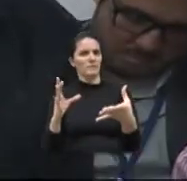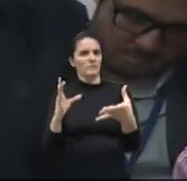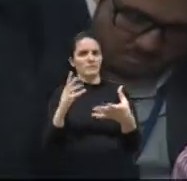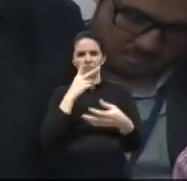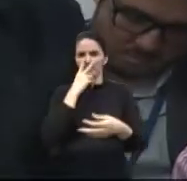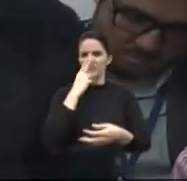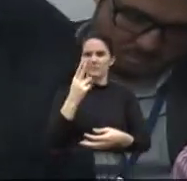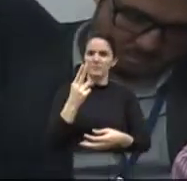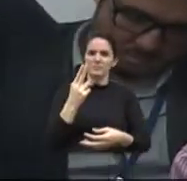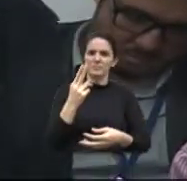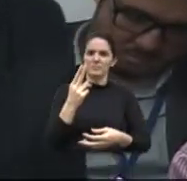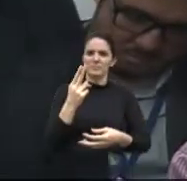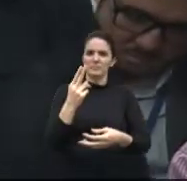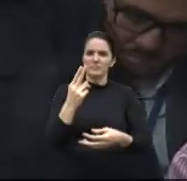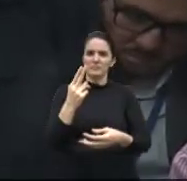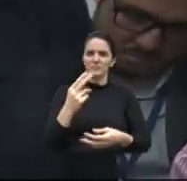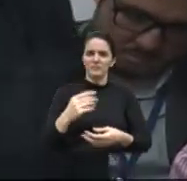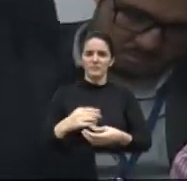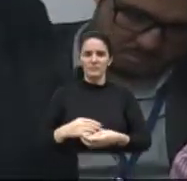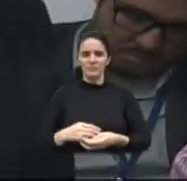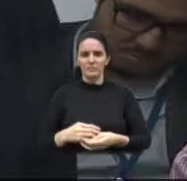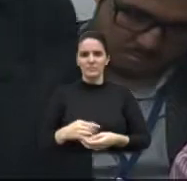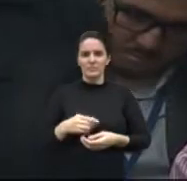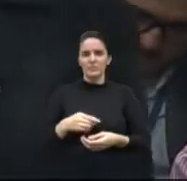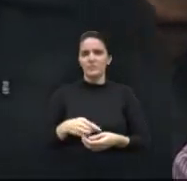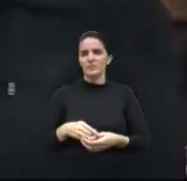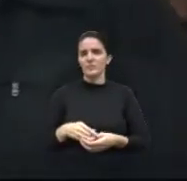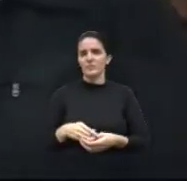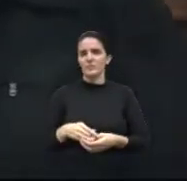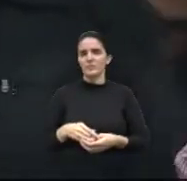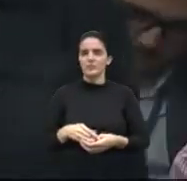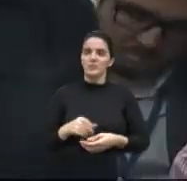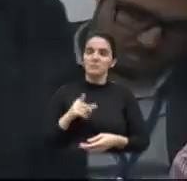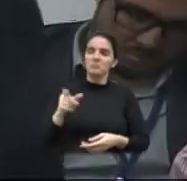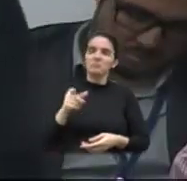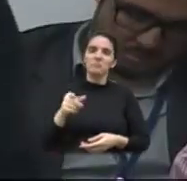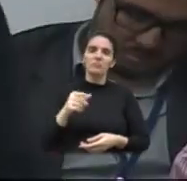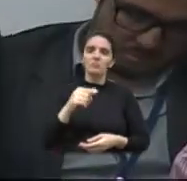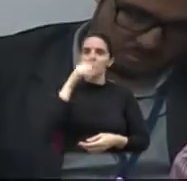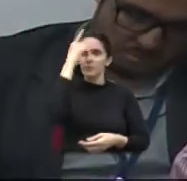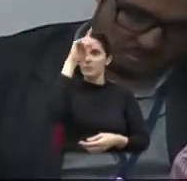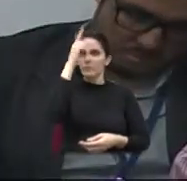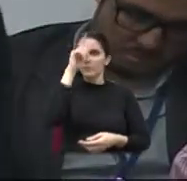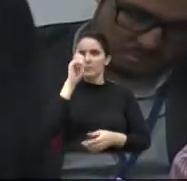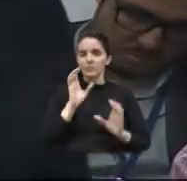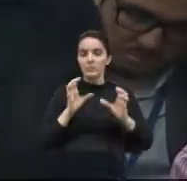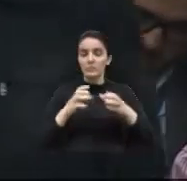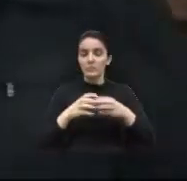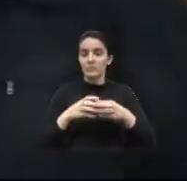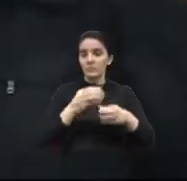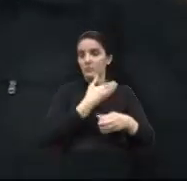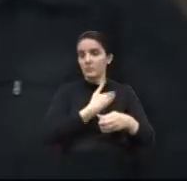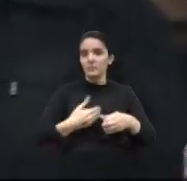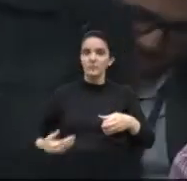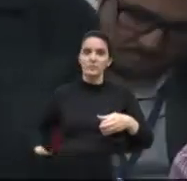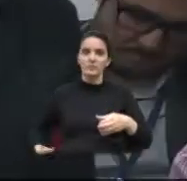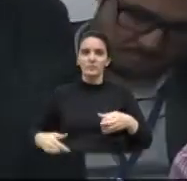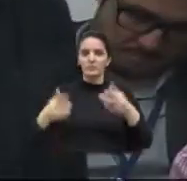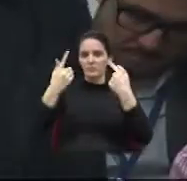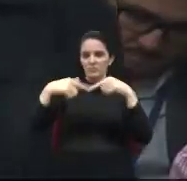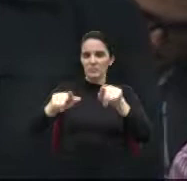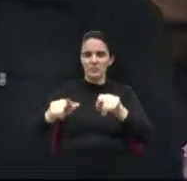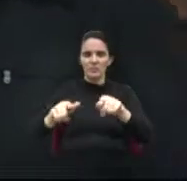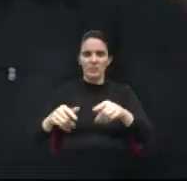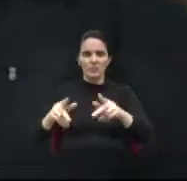gente não em maus lençóis, ou dizendo, você, porque você está no governo, você está contra o